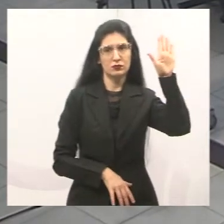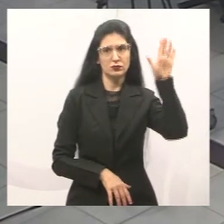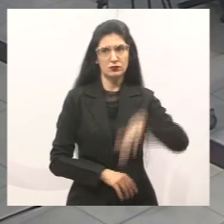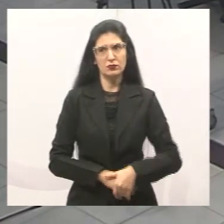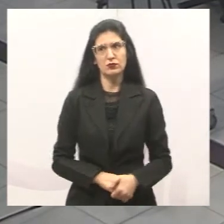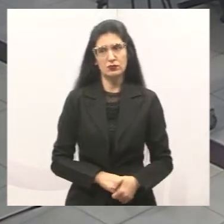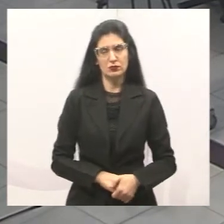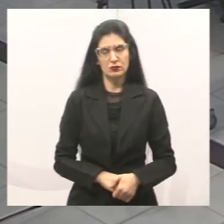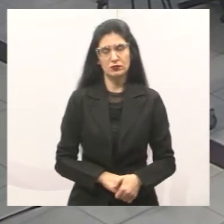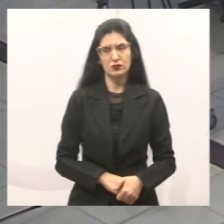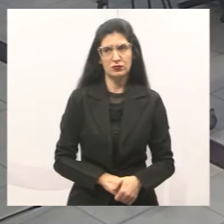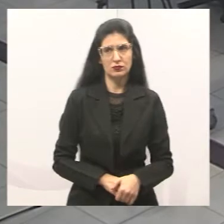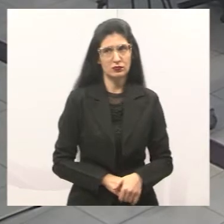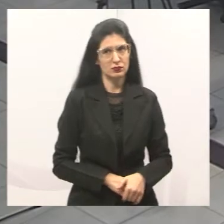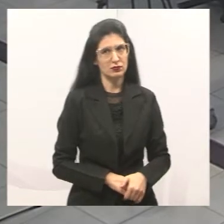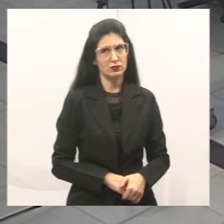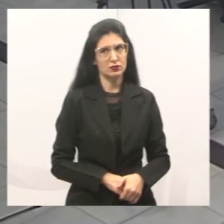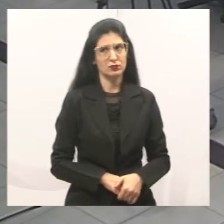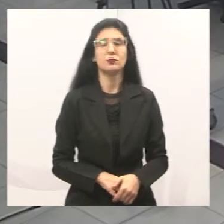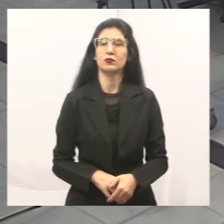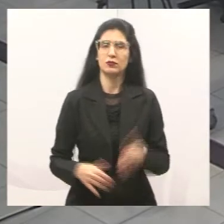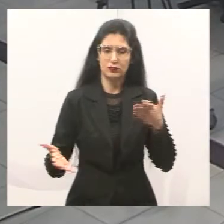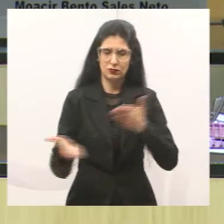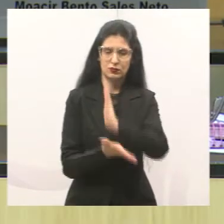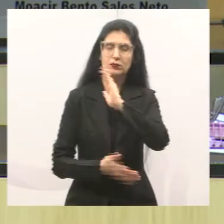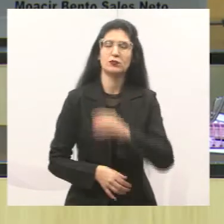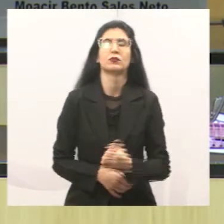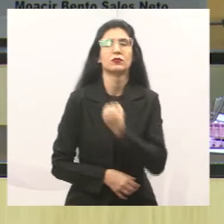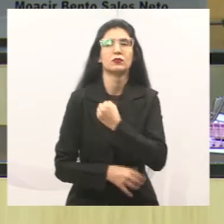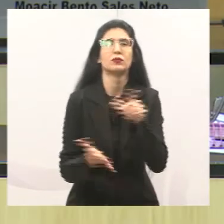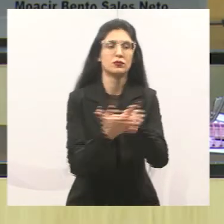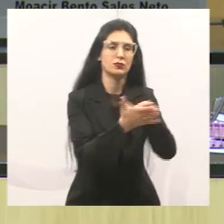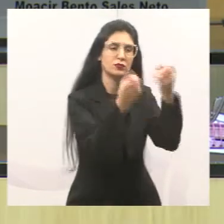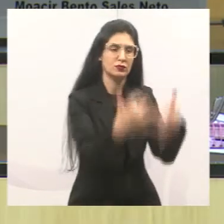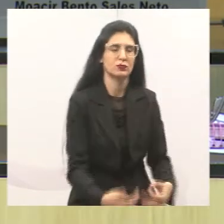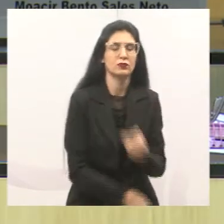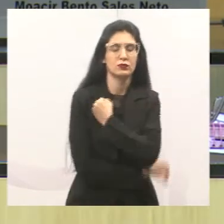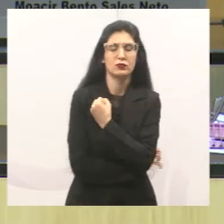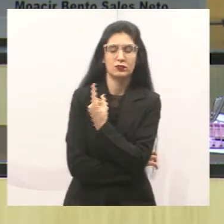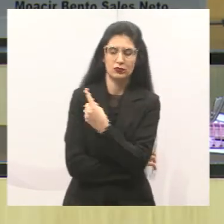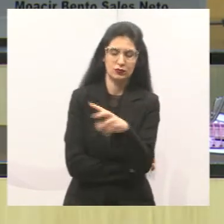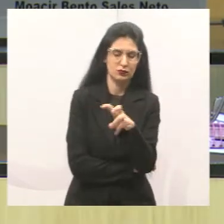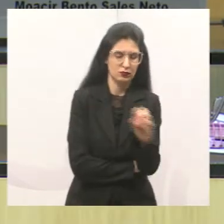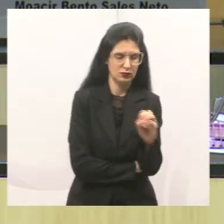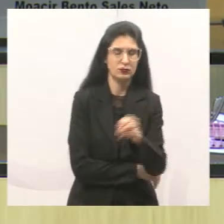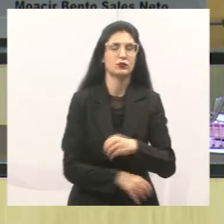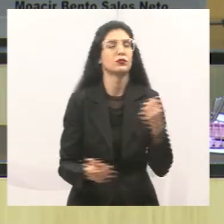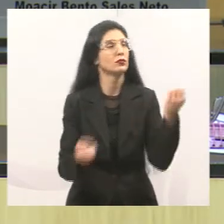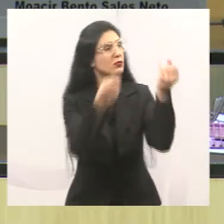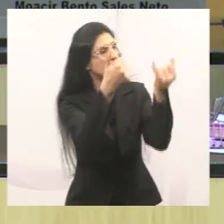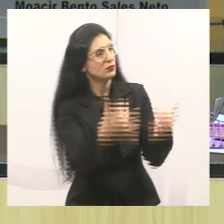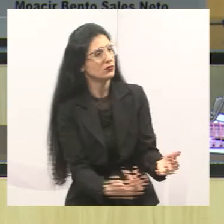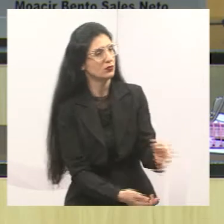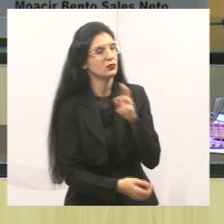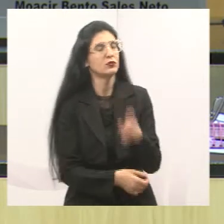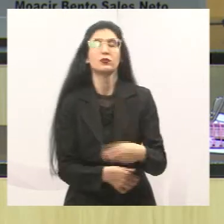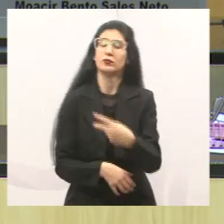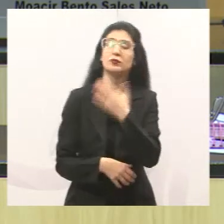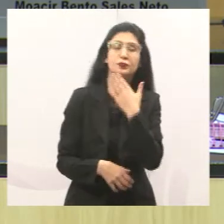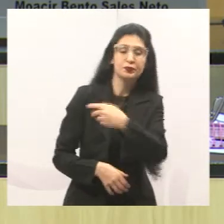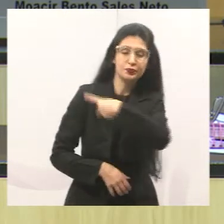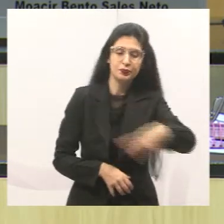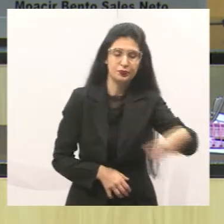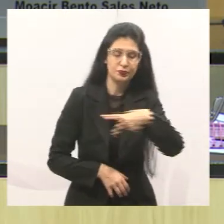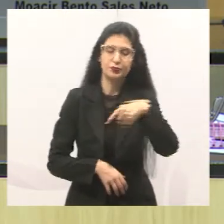braço. Requerimento aprovado. Próximo requerimento. Requerimento número 150. Requeremos, excelentíssimo senhor presidente desta casa,